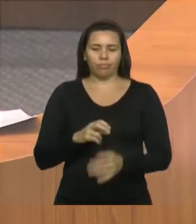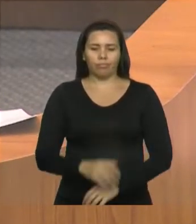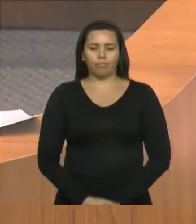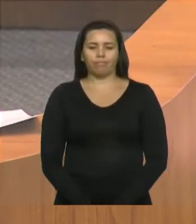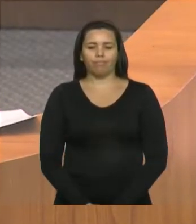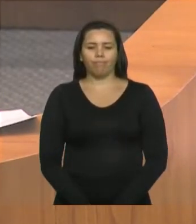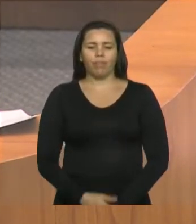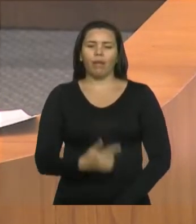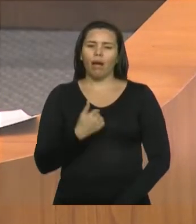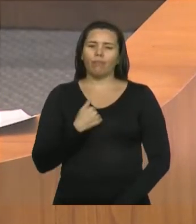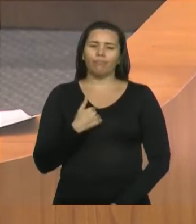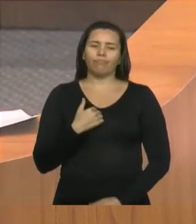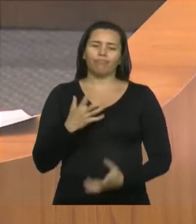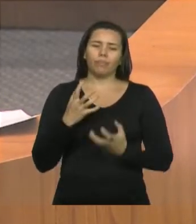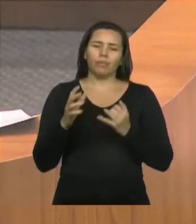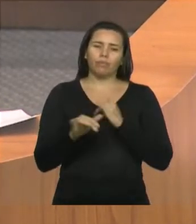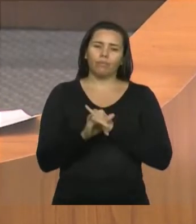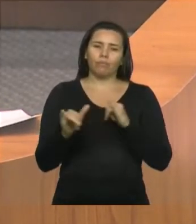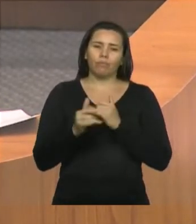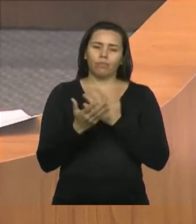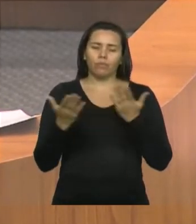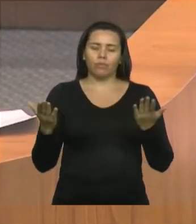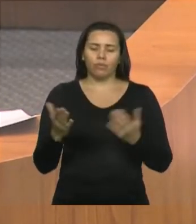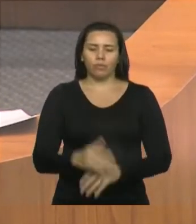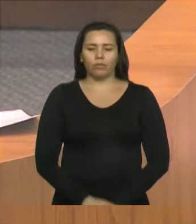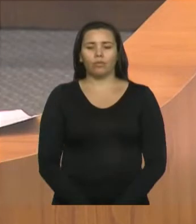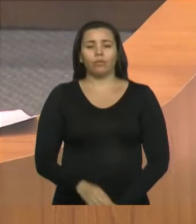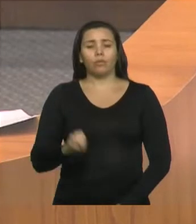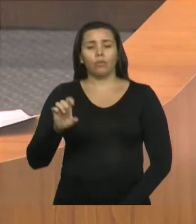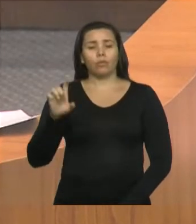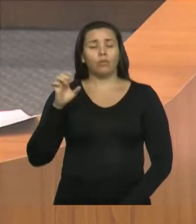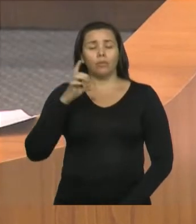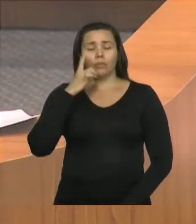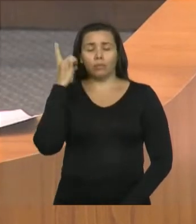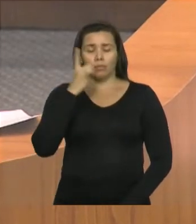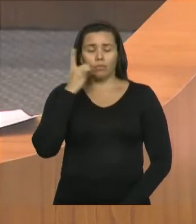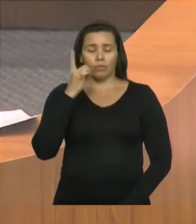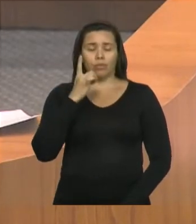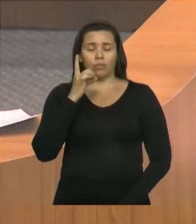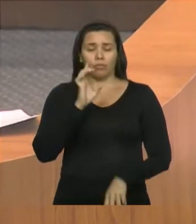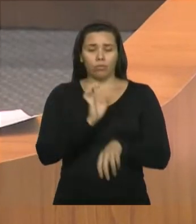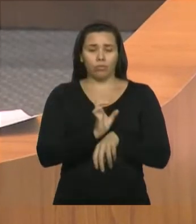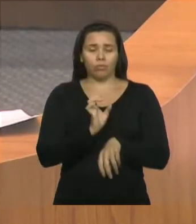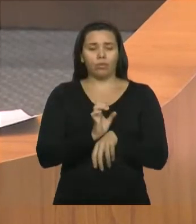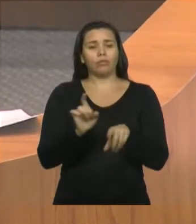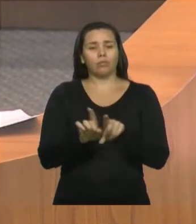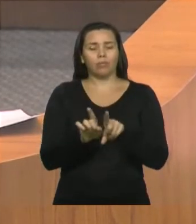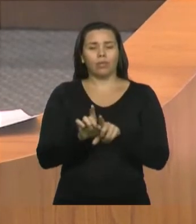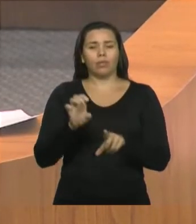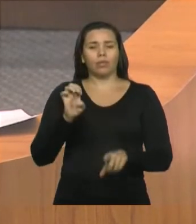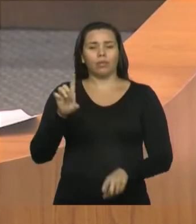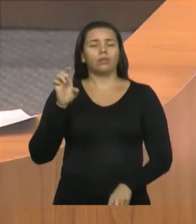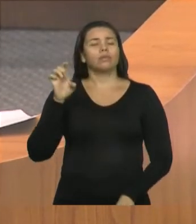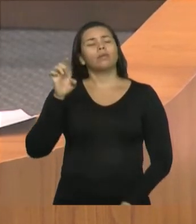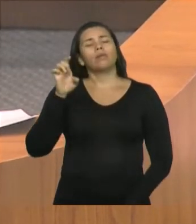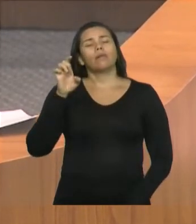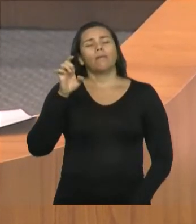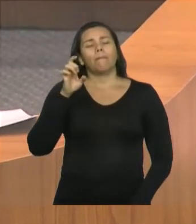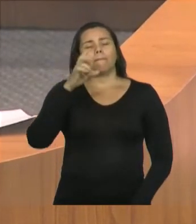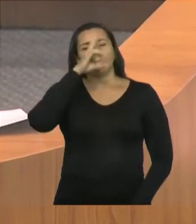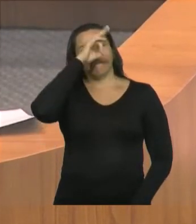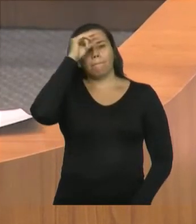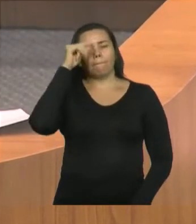destacar o falecimento do ex-deputado estadual, ex-prefeito de Timon, senhor Napoleão